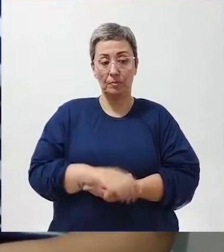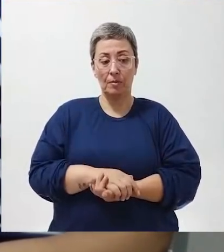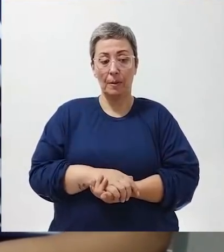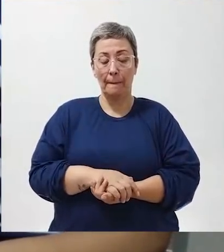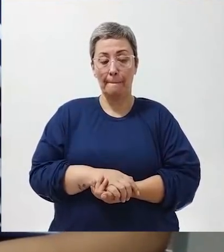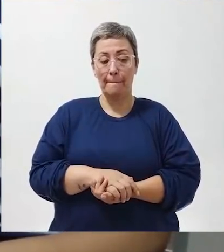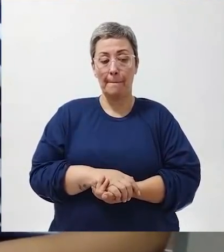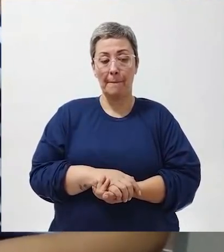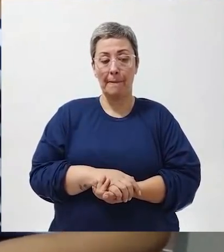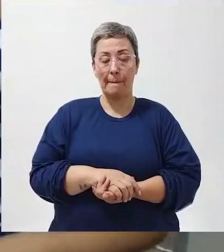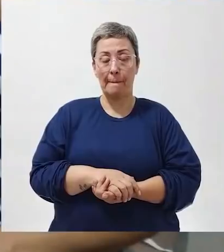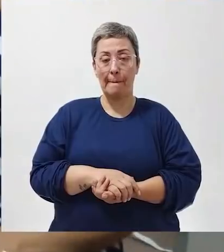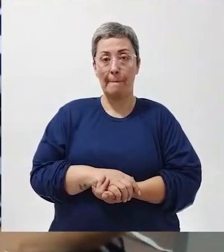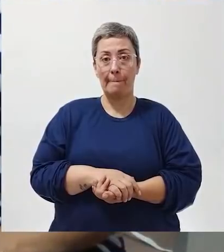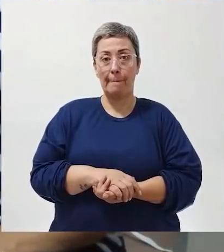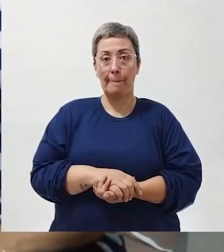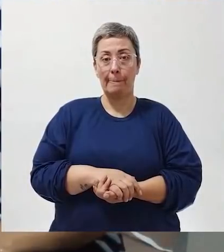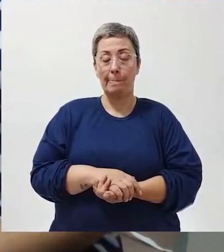assim.